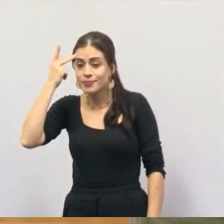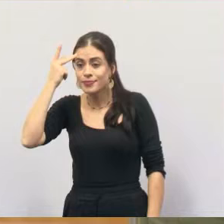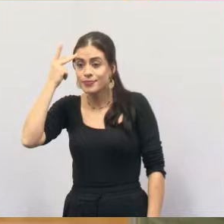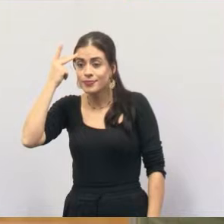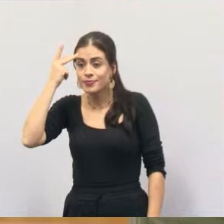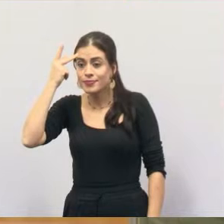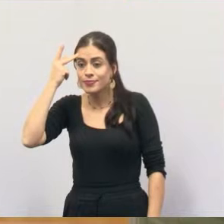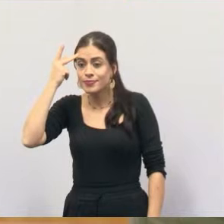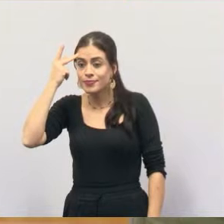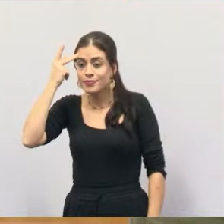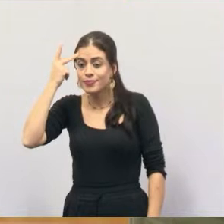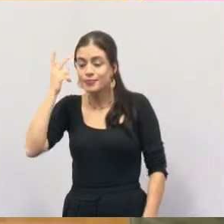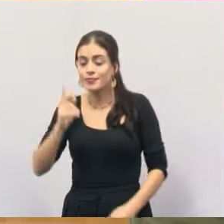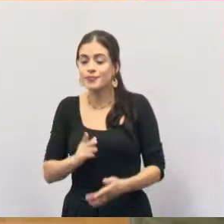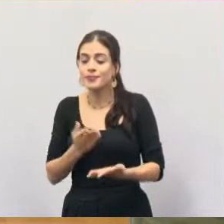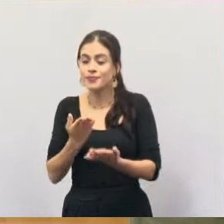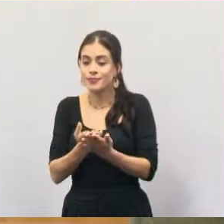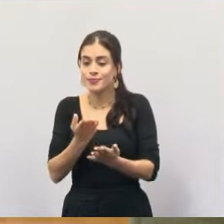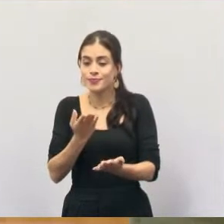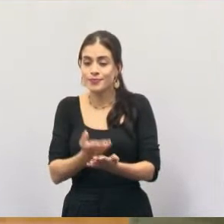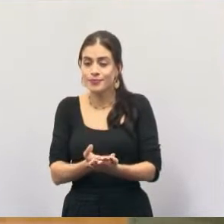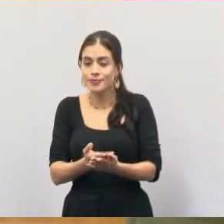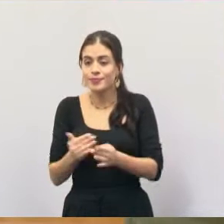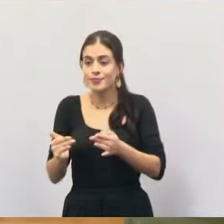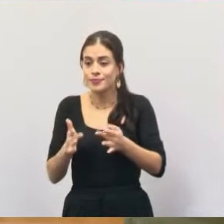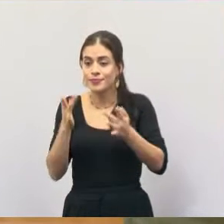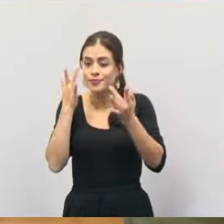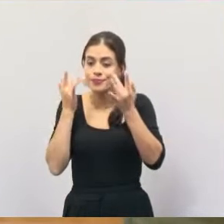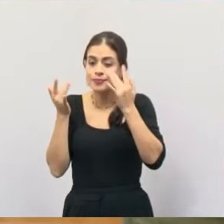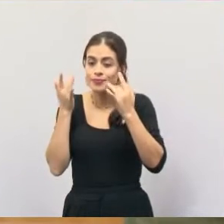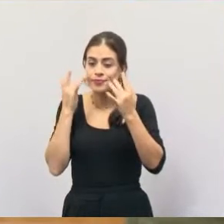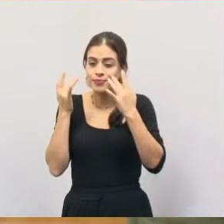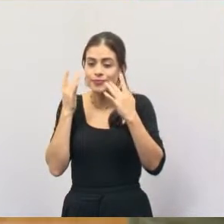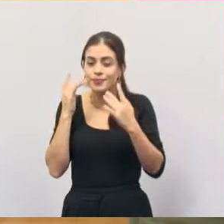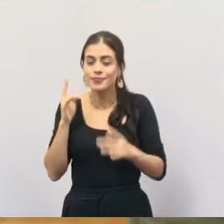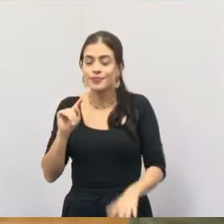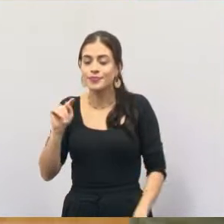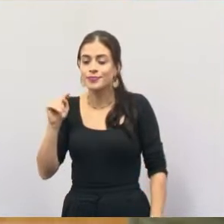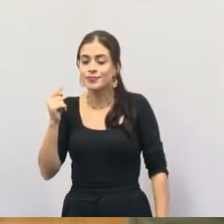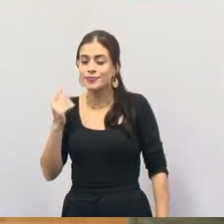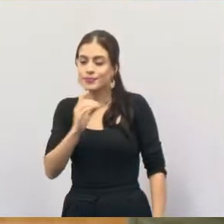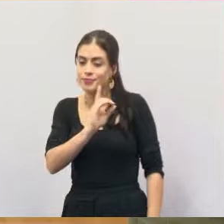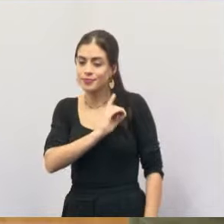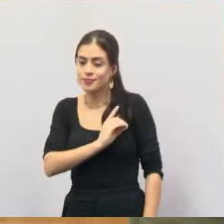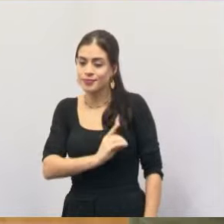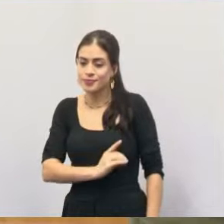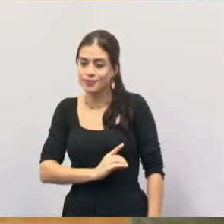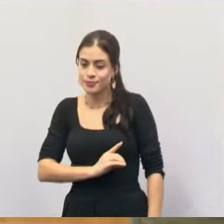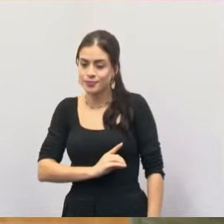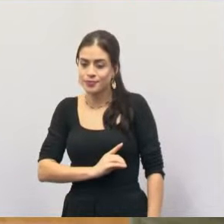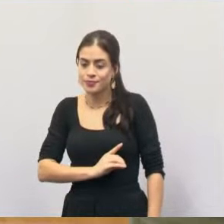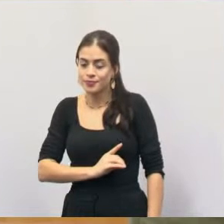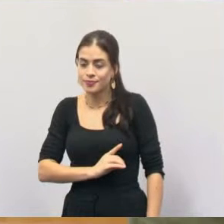estudar direção de teatro, acabei indo fazer para a direção teatral, depois de ser diretor, acabei indo